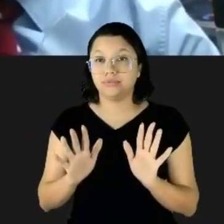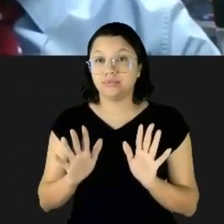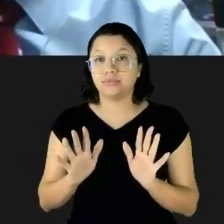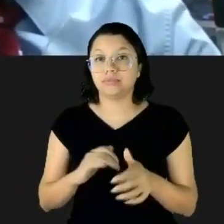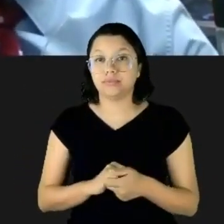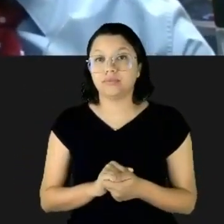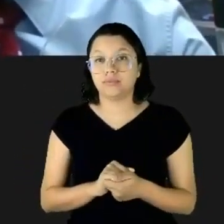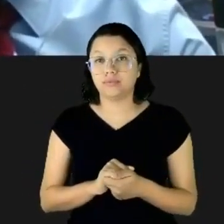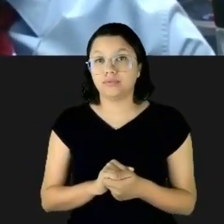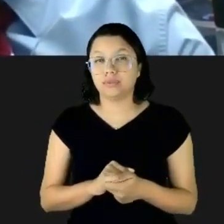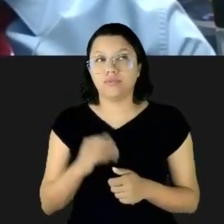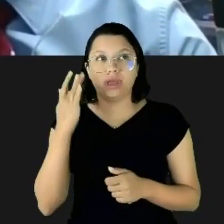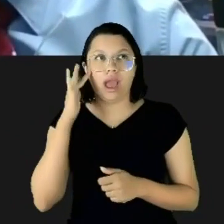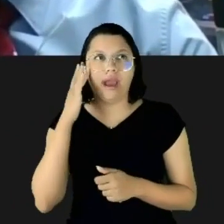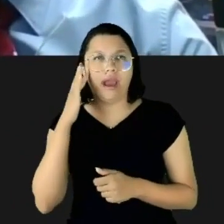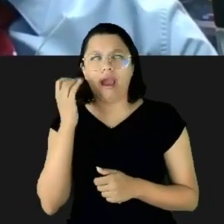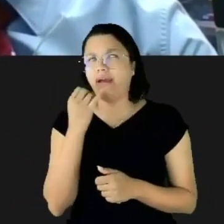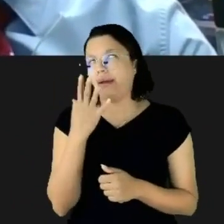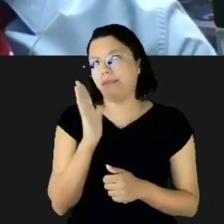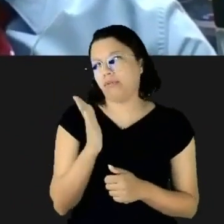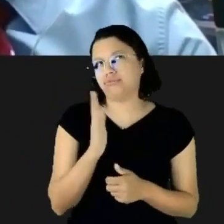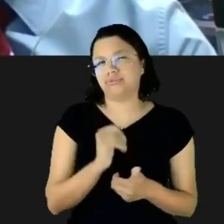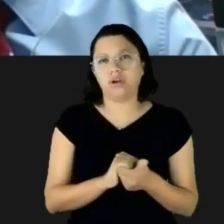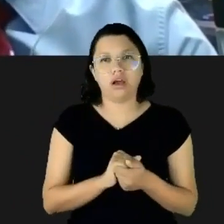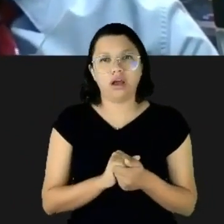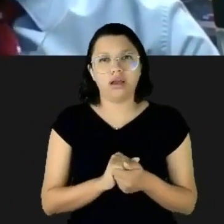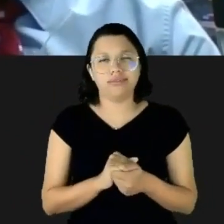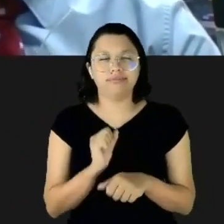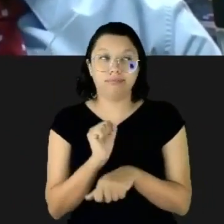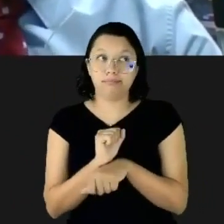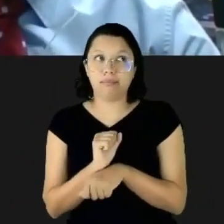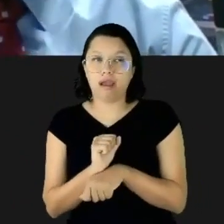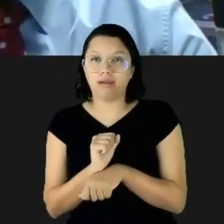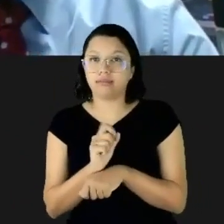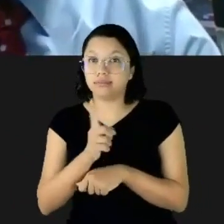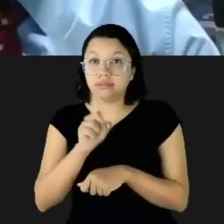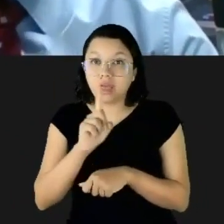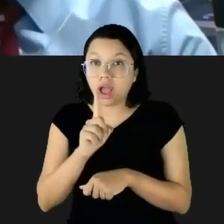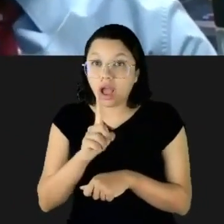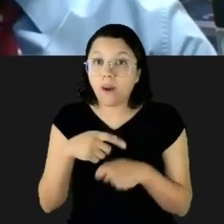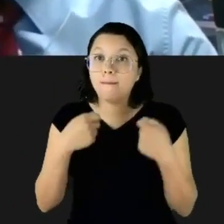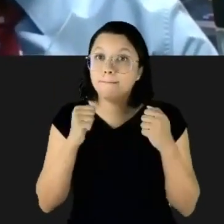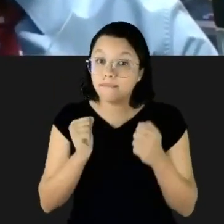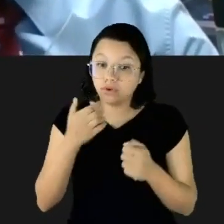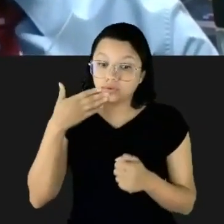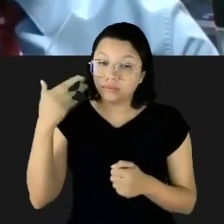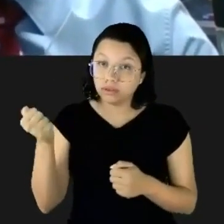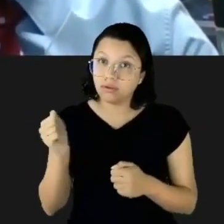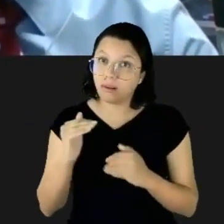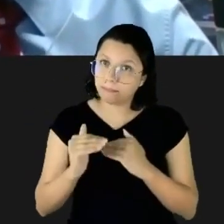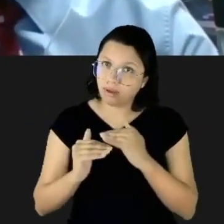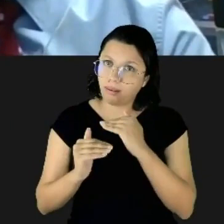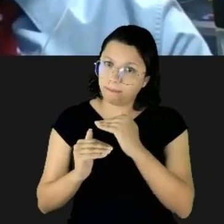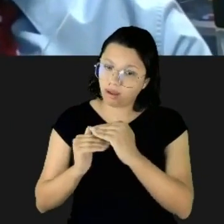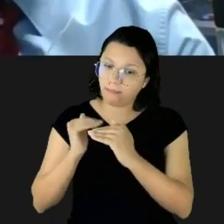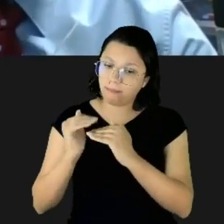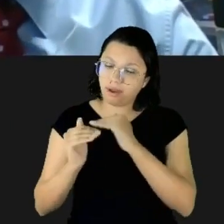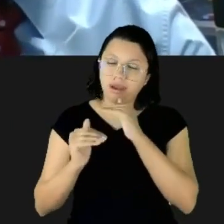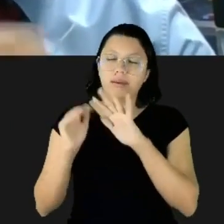você acha que está bom, que você tem que parar, e sempre existe uma melhora progressiva nesse sentido.